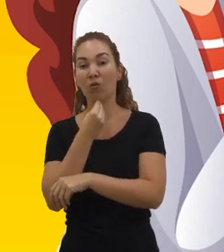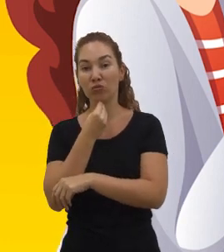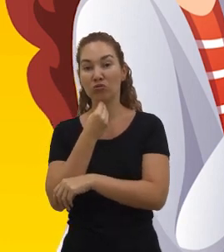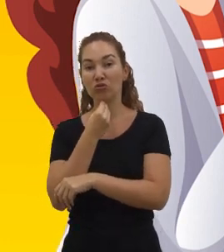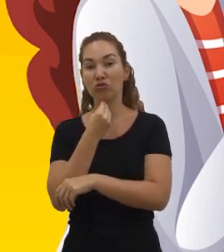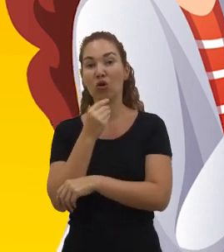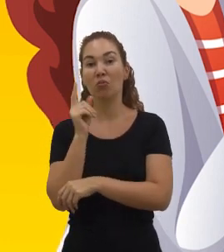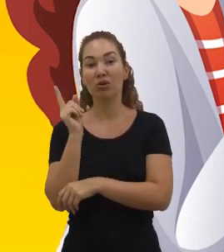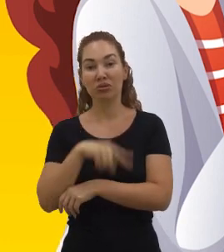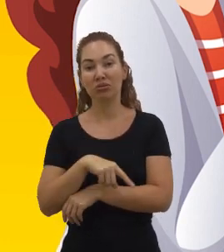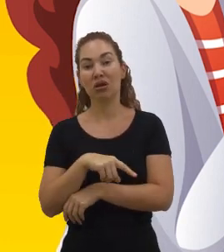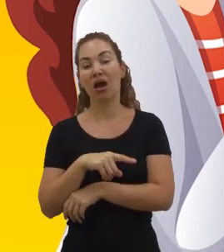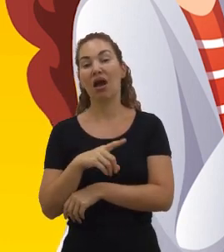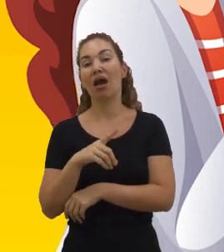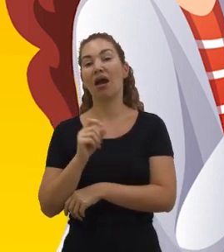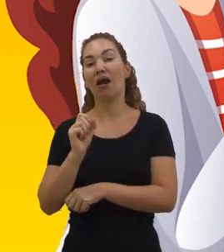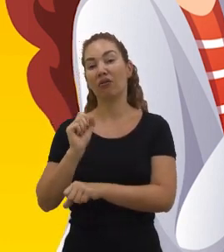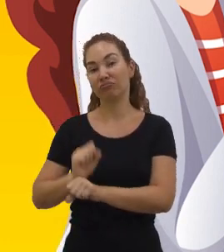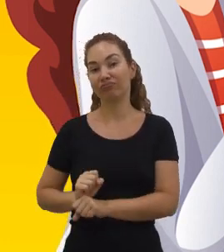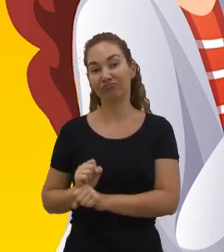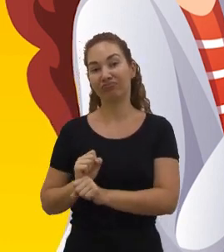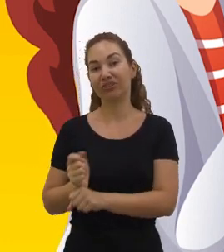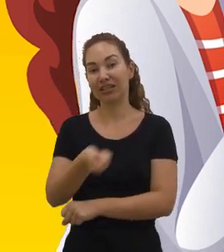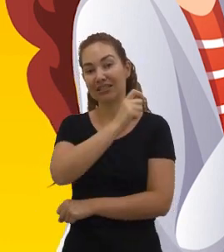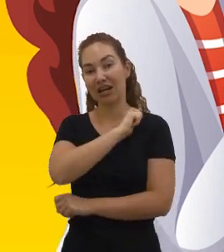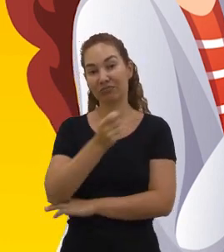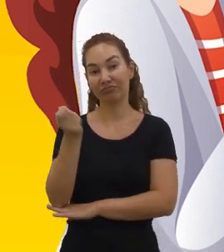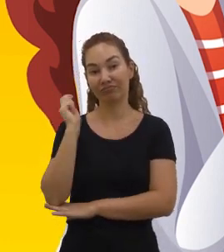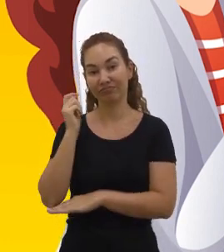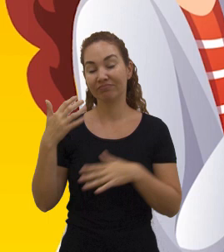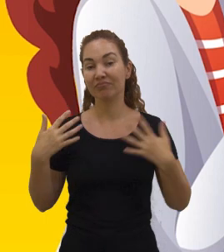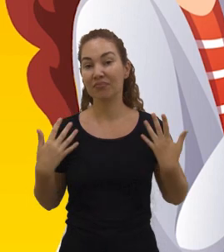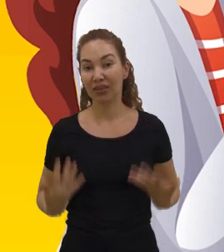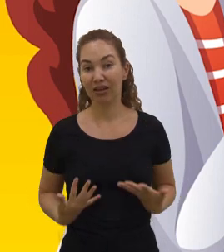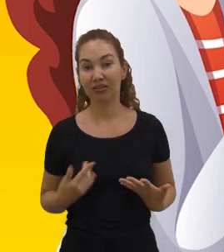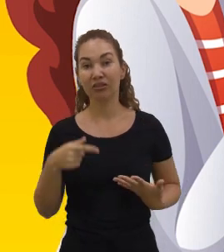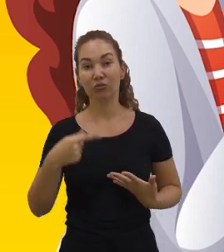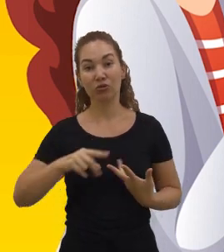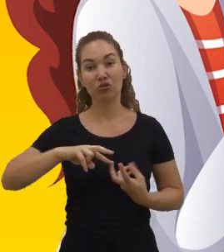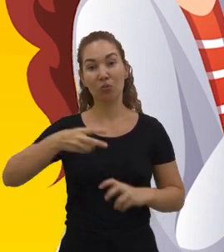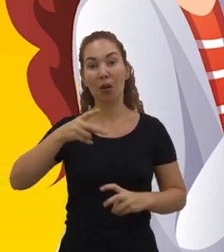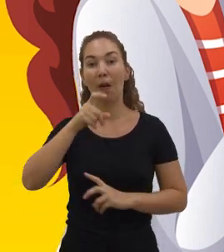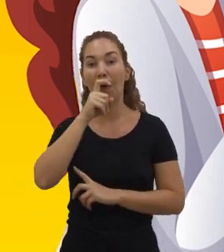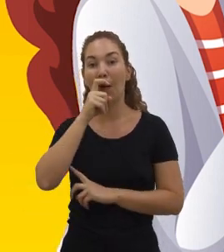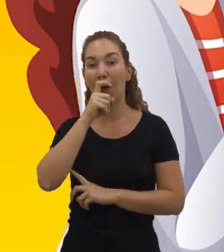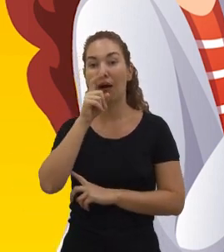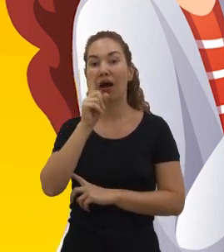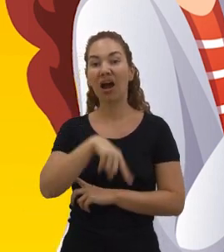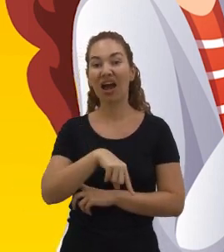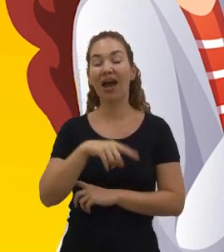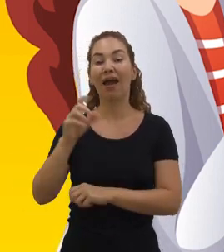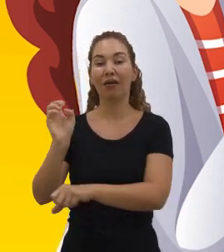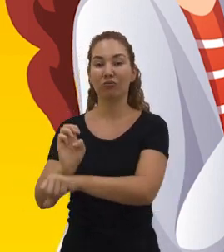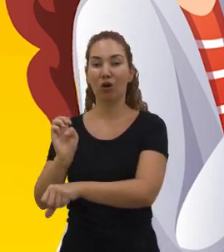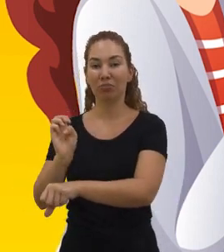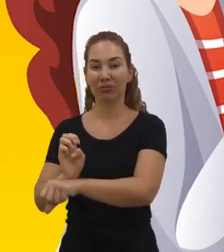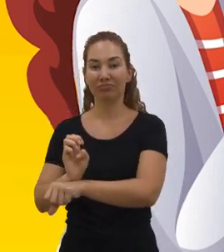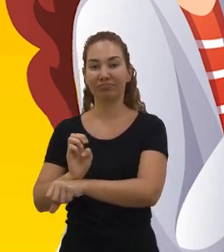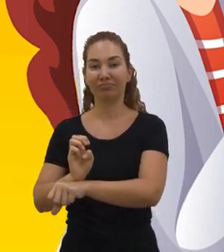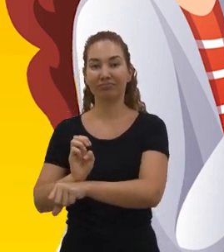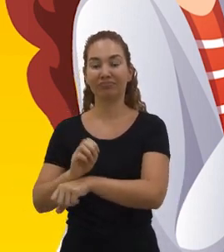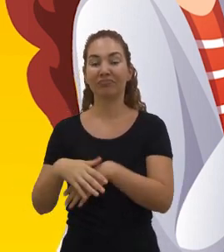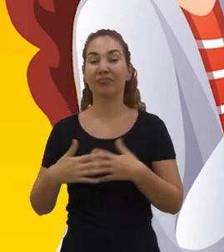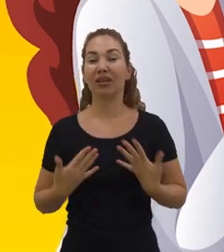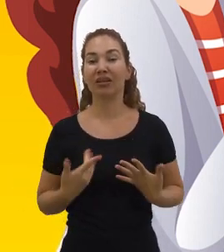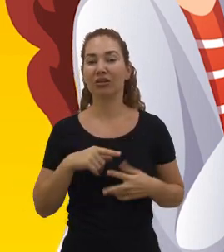eram dizimados. Então, a nossa maior parte do DNA paterno corresponde ao DNA dos europeus. E então